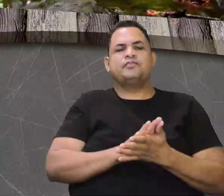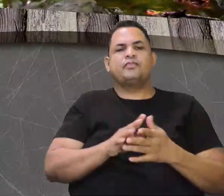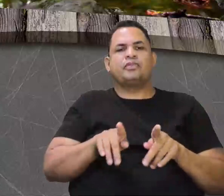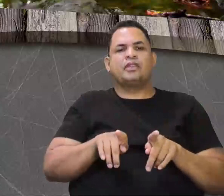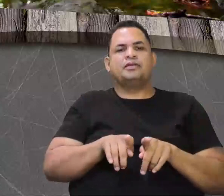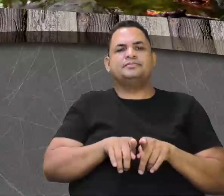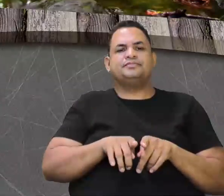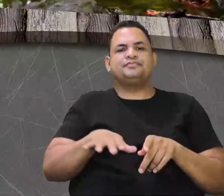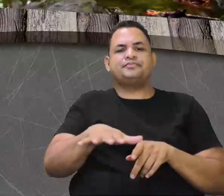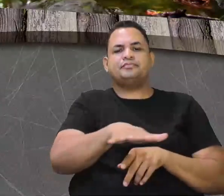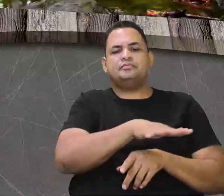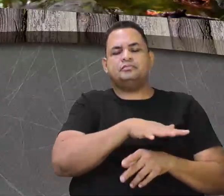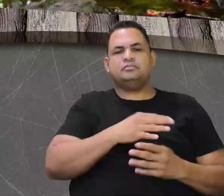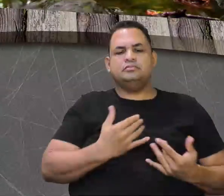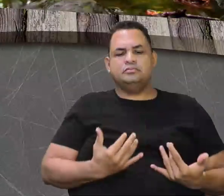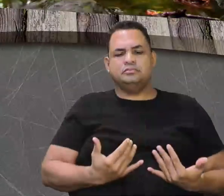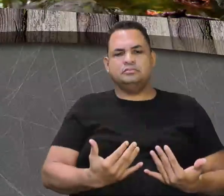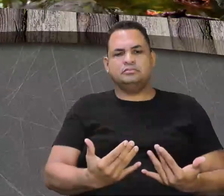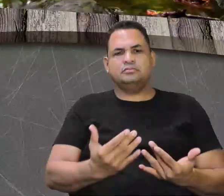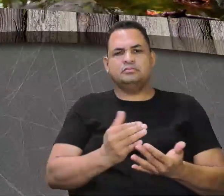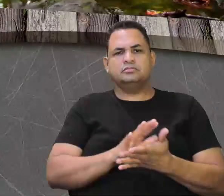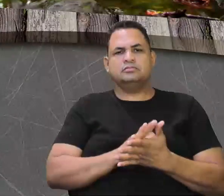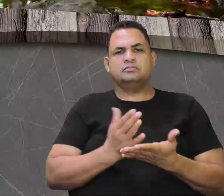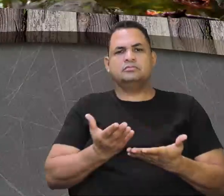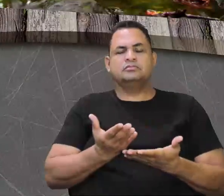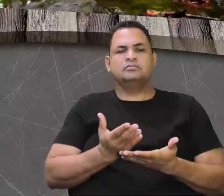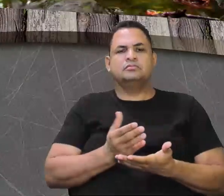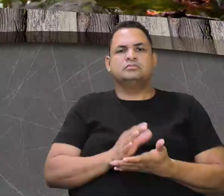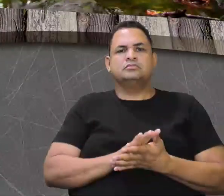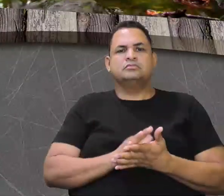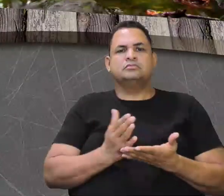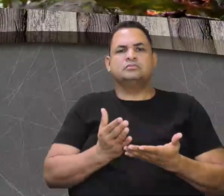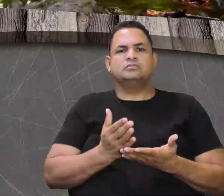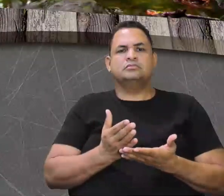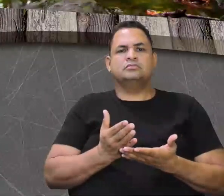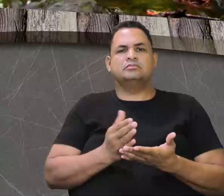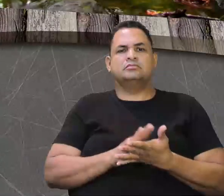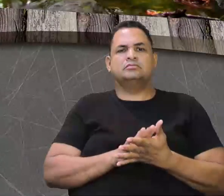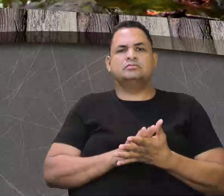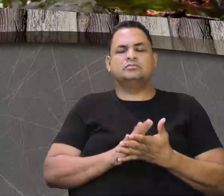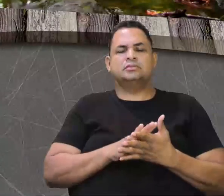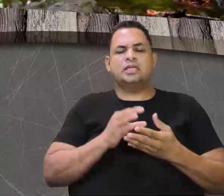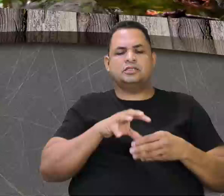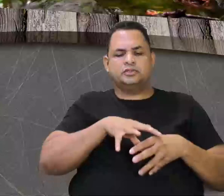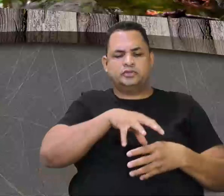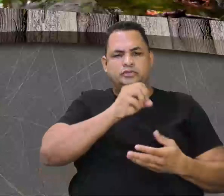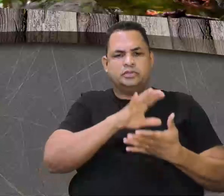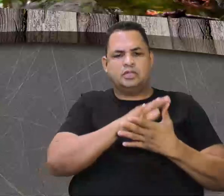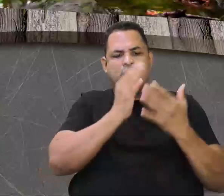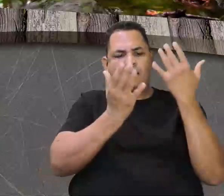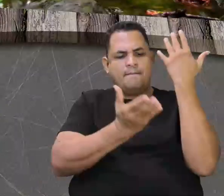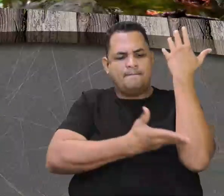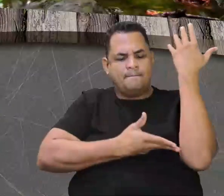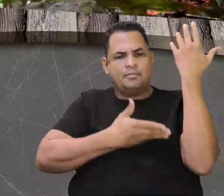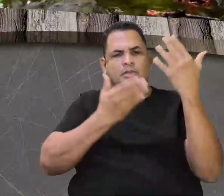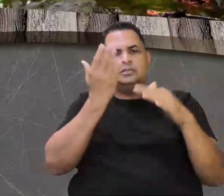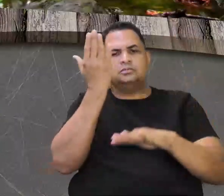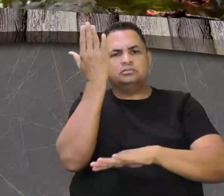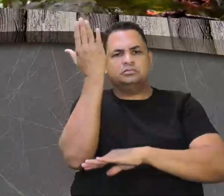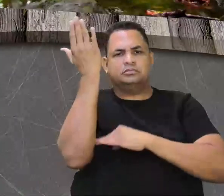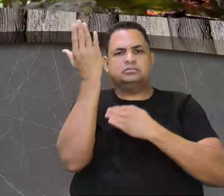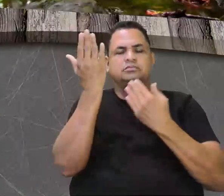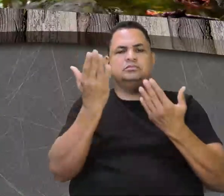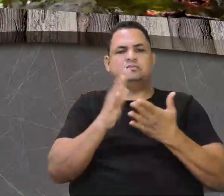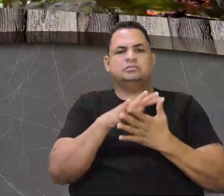Então, toda essa serrapilheira, ela vai estar sendo descoberta. Você derruba, você tira